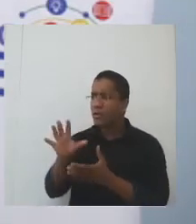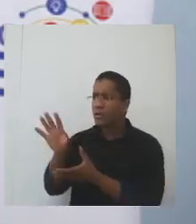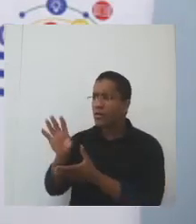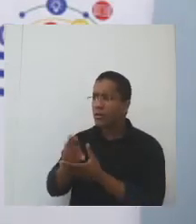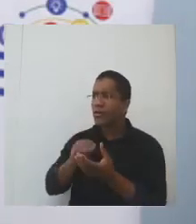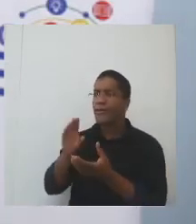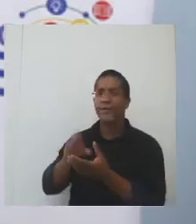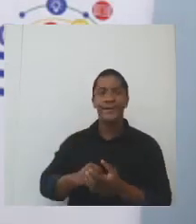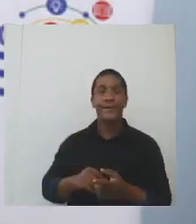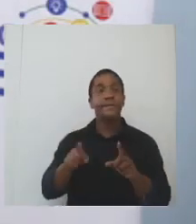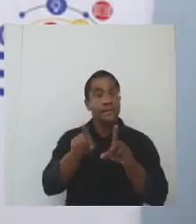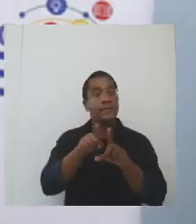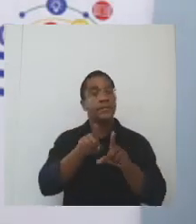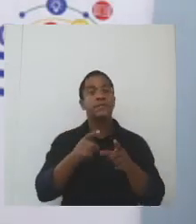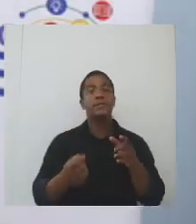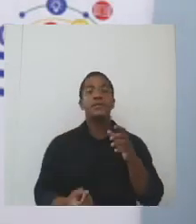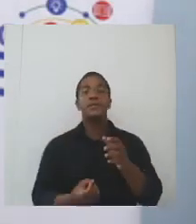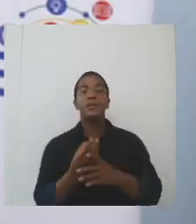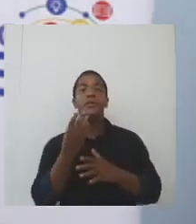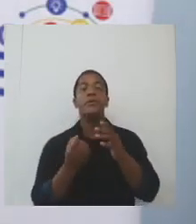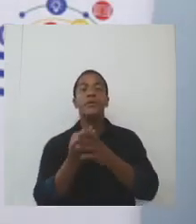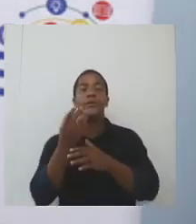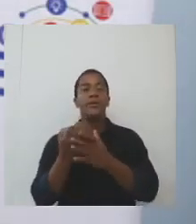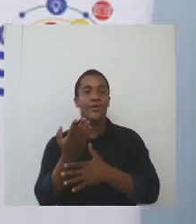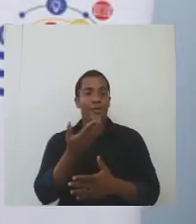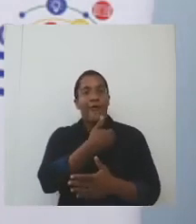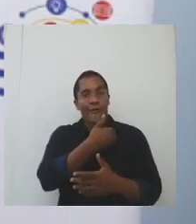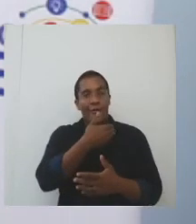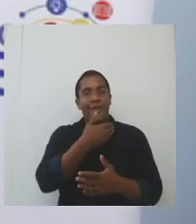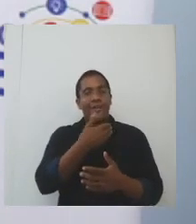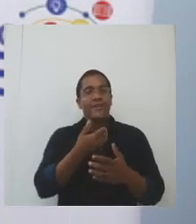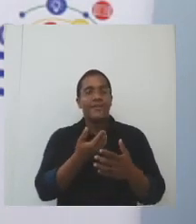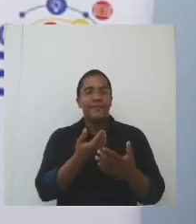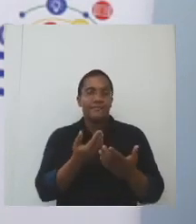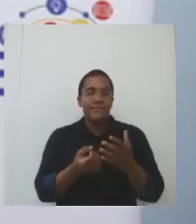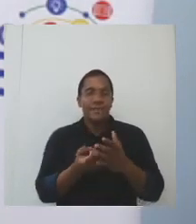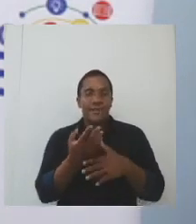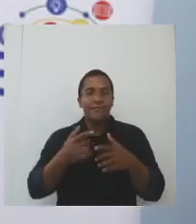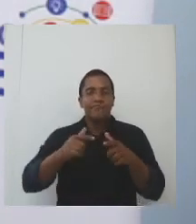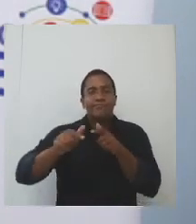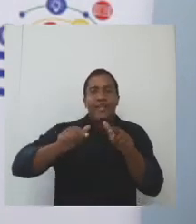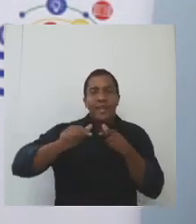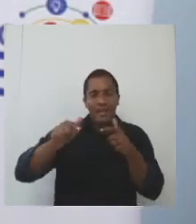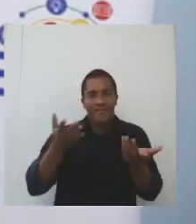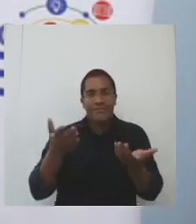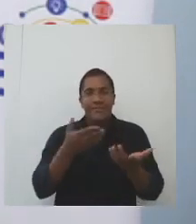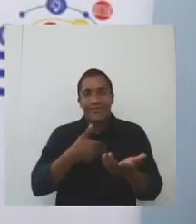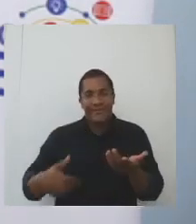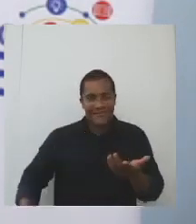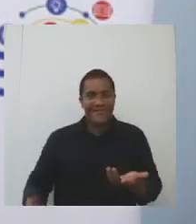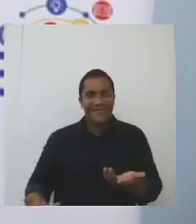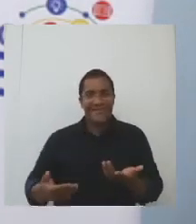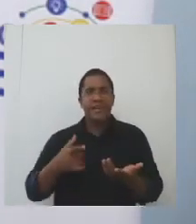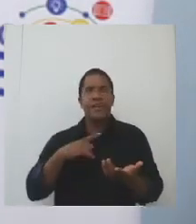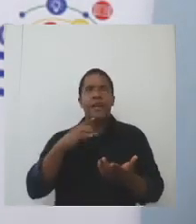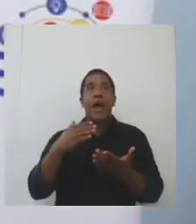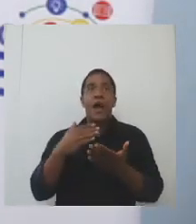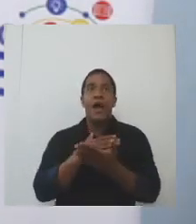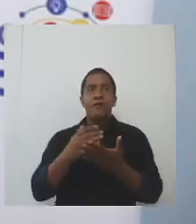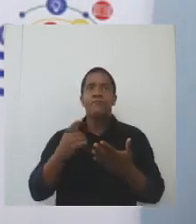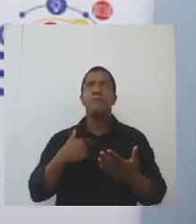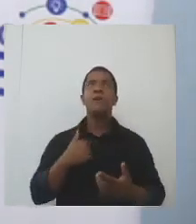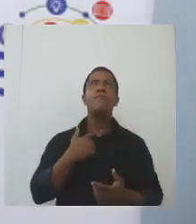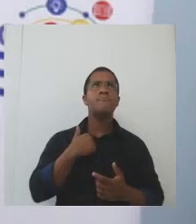cargos públicos, né? Muitos nobres vão arrumar emprego dentro do Brasil nesse contexto, né? E assim vão exigir altos